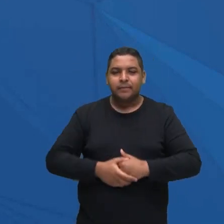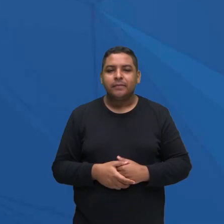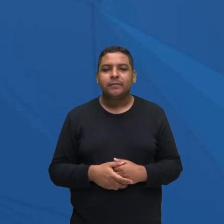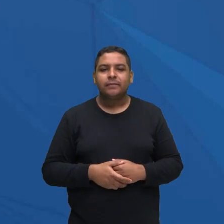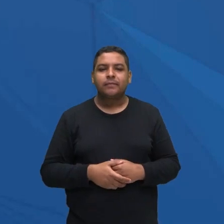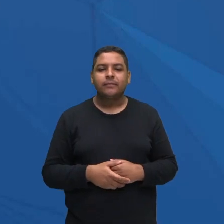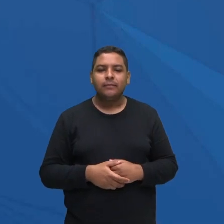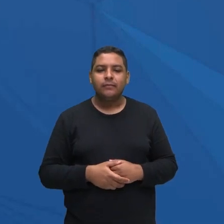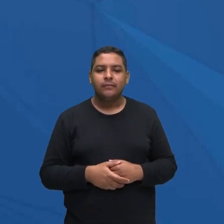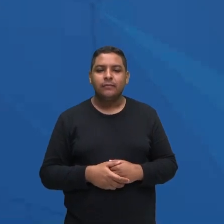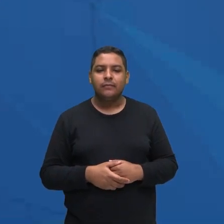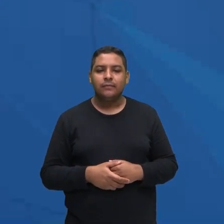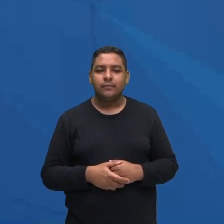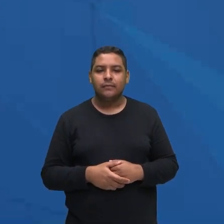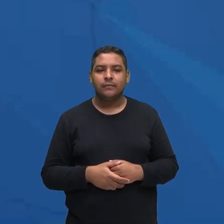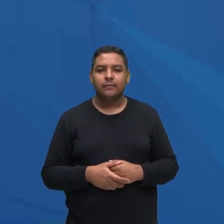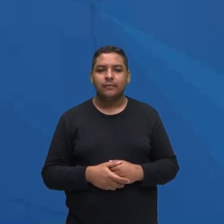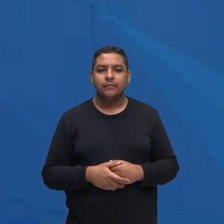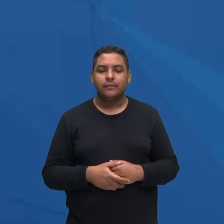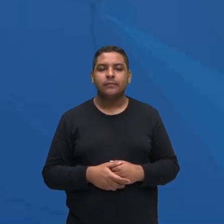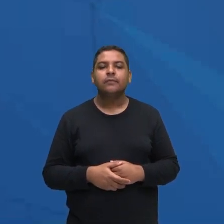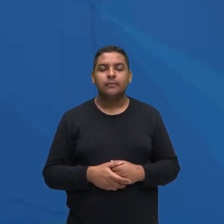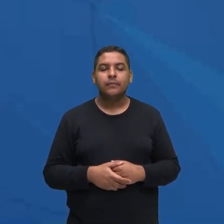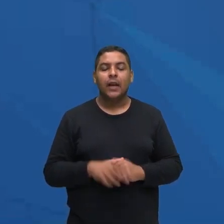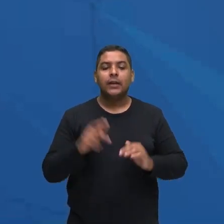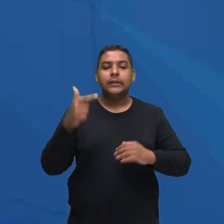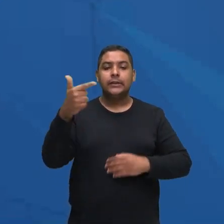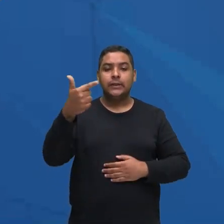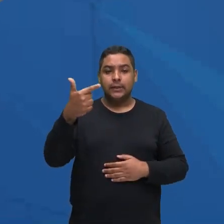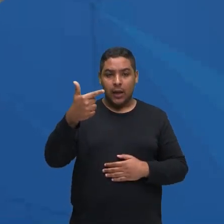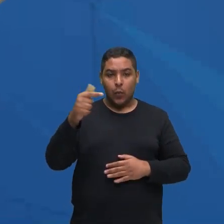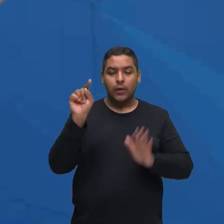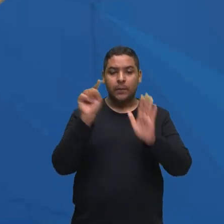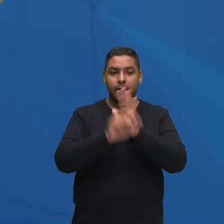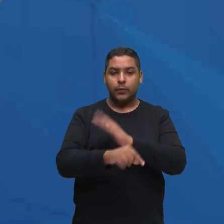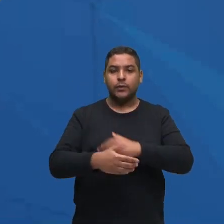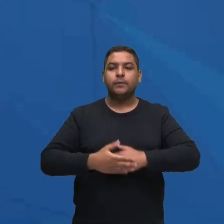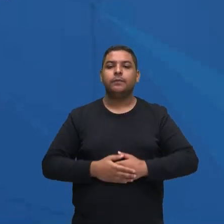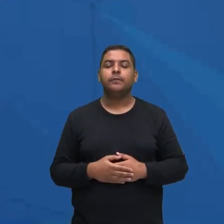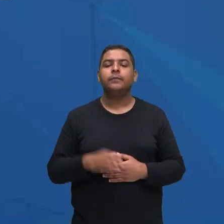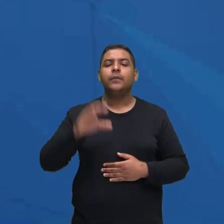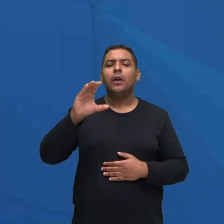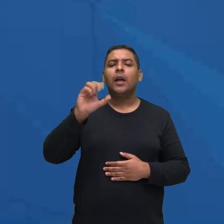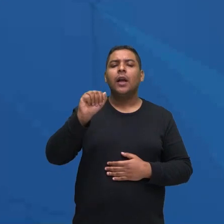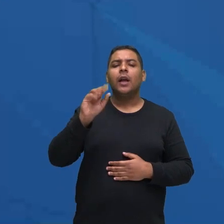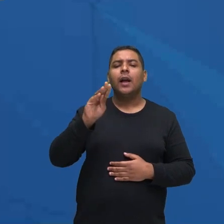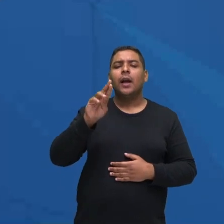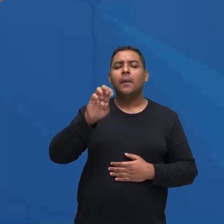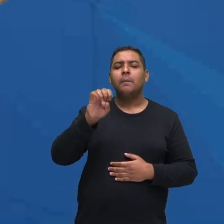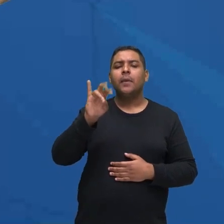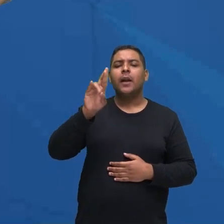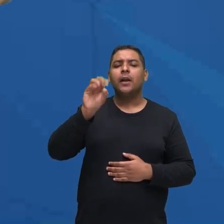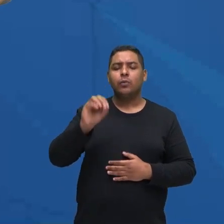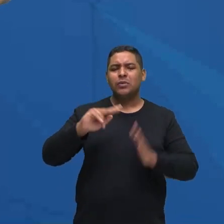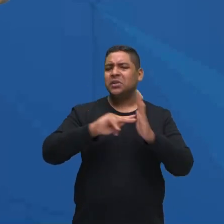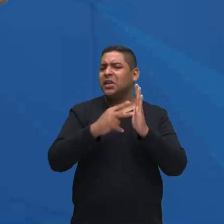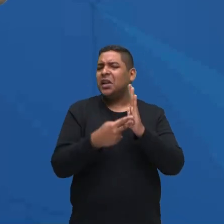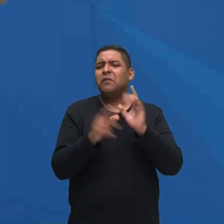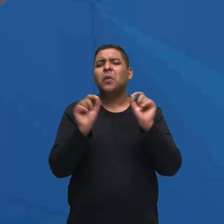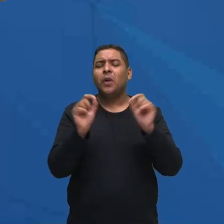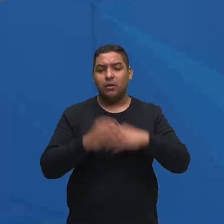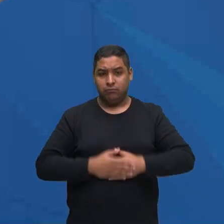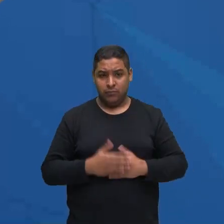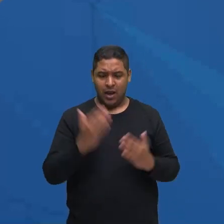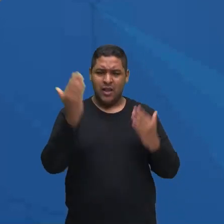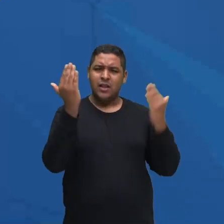mais perguntas, olha só. Próxima pergunta, eu vou ler aqui para você. Cabreiro é